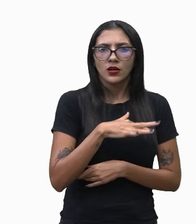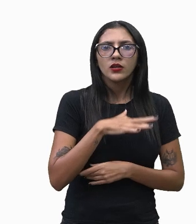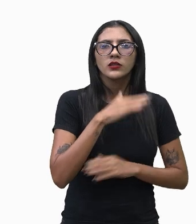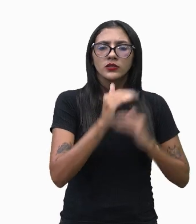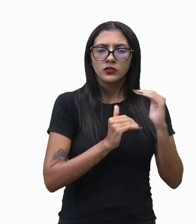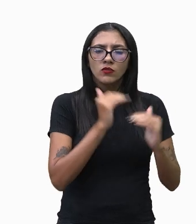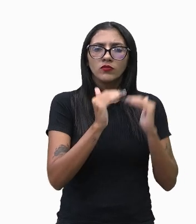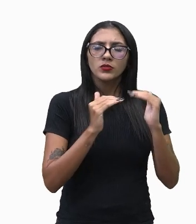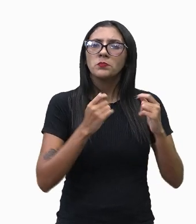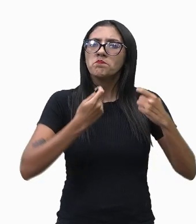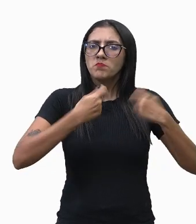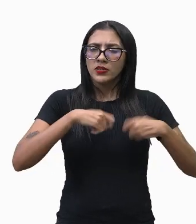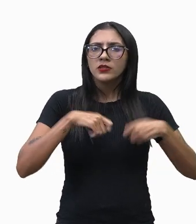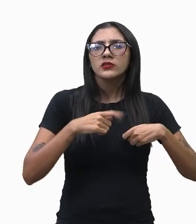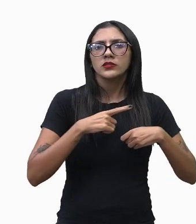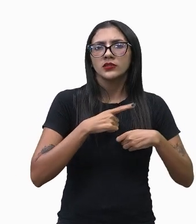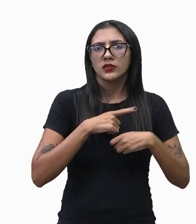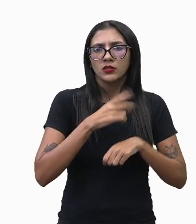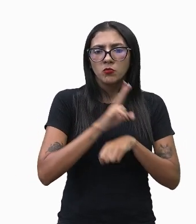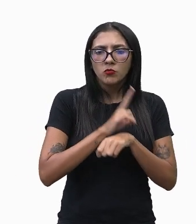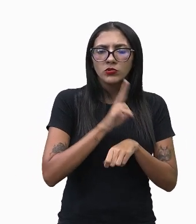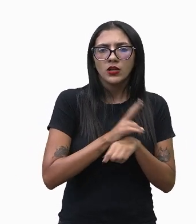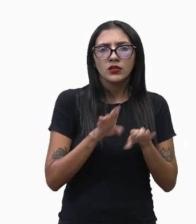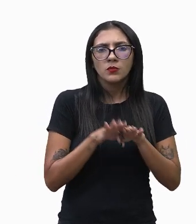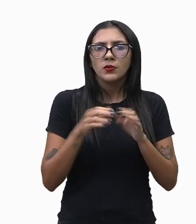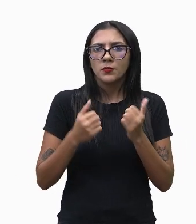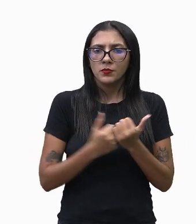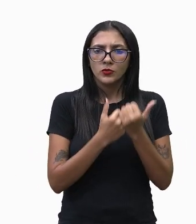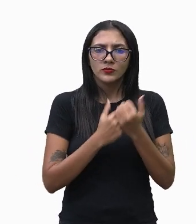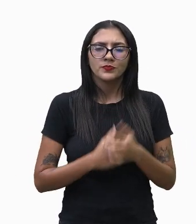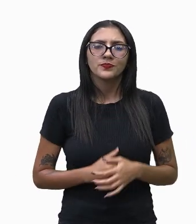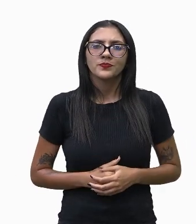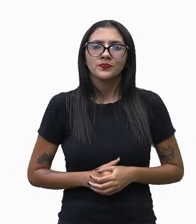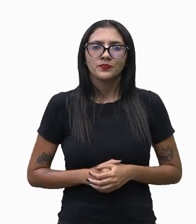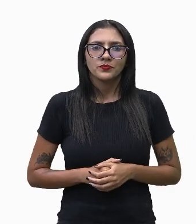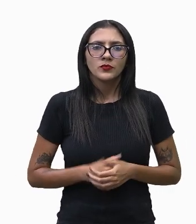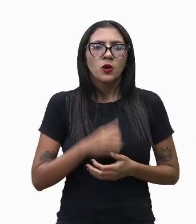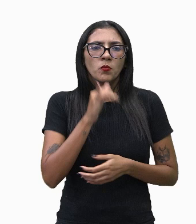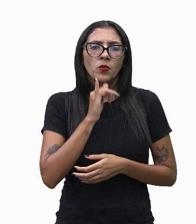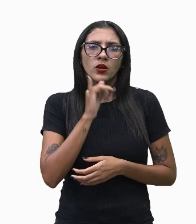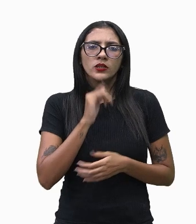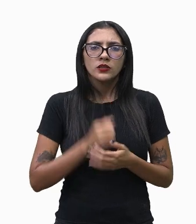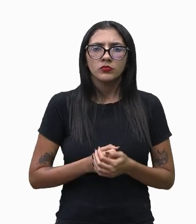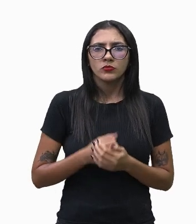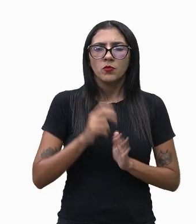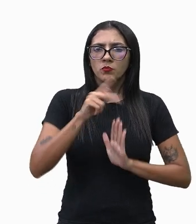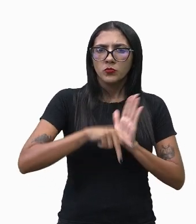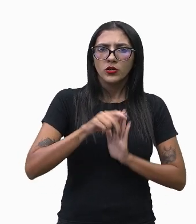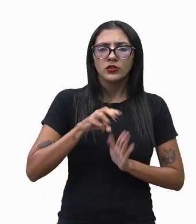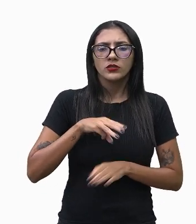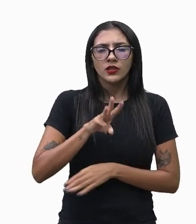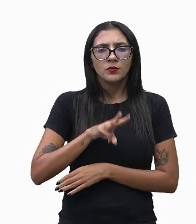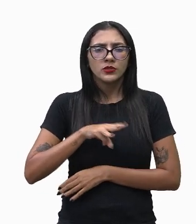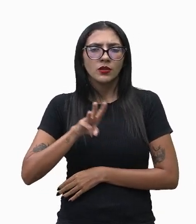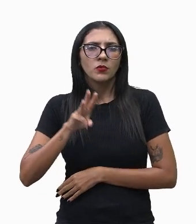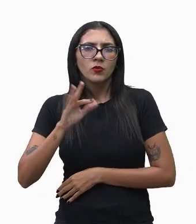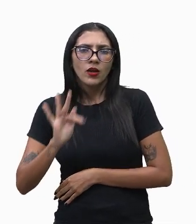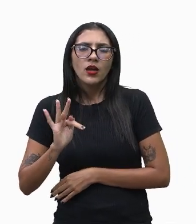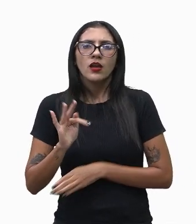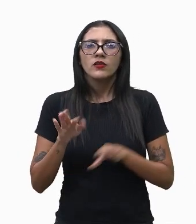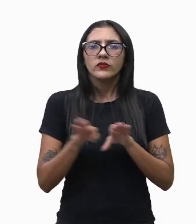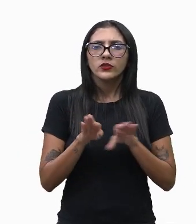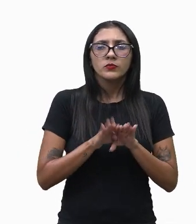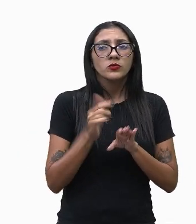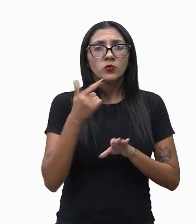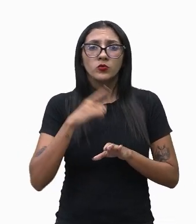é necessário. E aí nós podemos citar como exemplo a WWF, a SOS Amazônia, né,